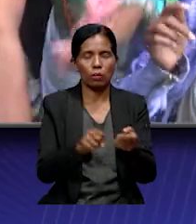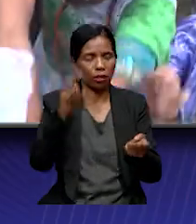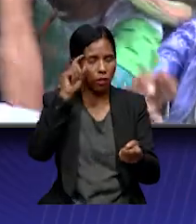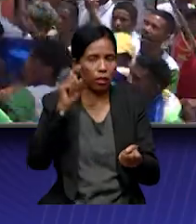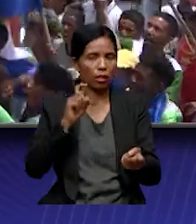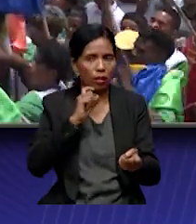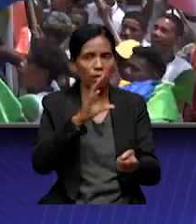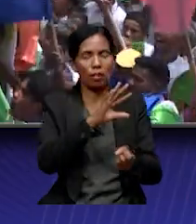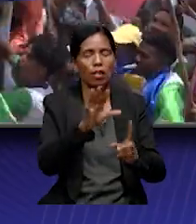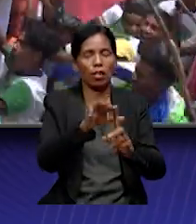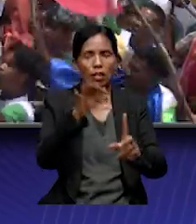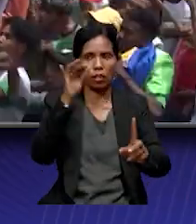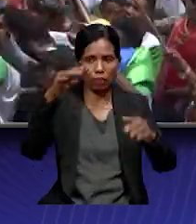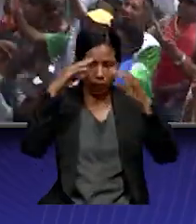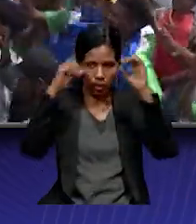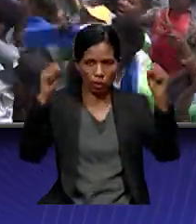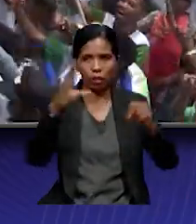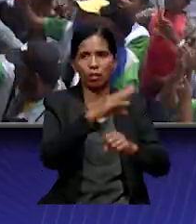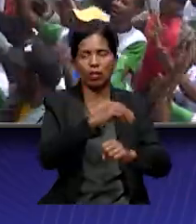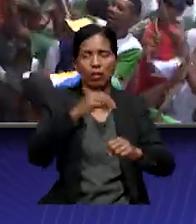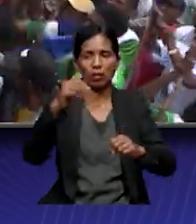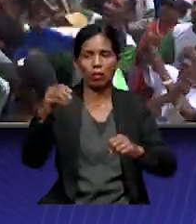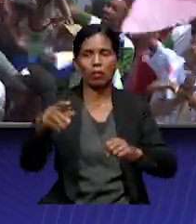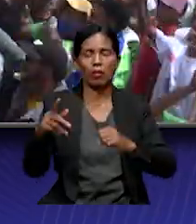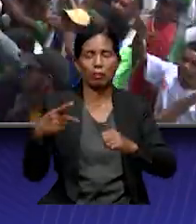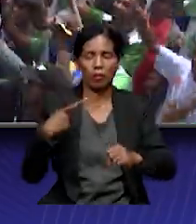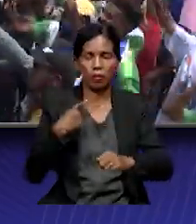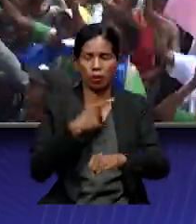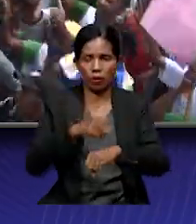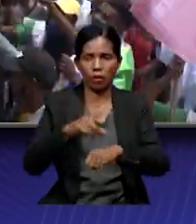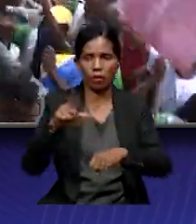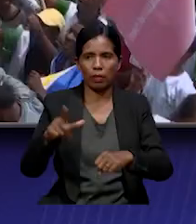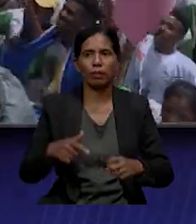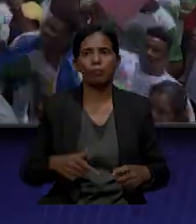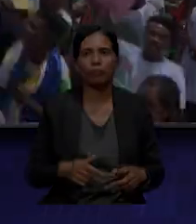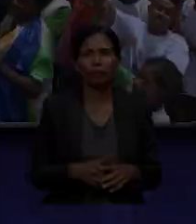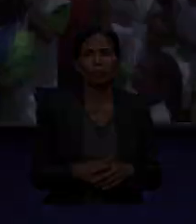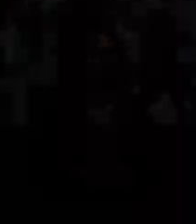e a eleição presidencial no parlamentar. Jimmy Fernandes, Jovial da Costa, GMN.